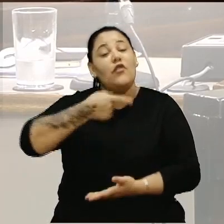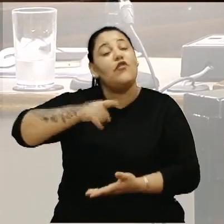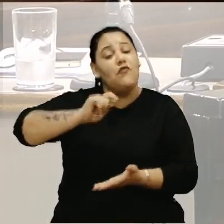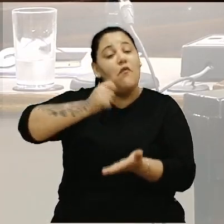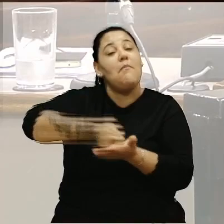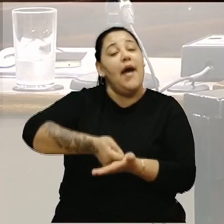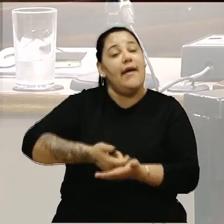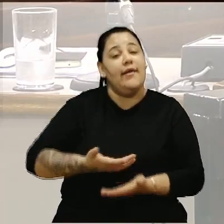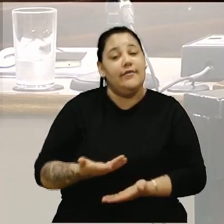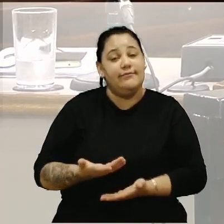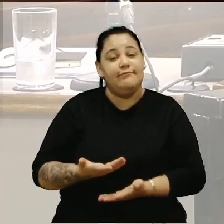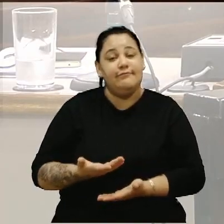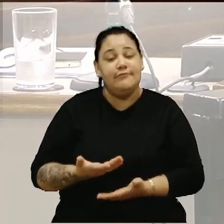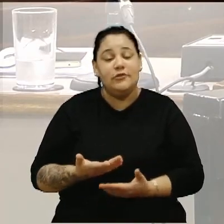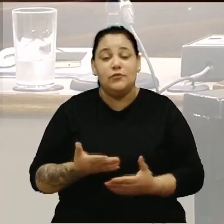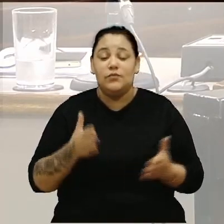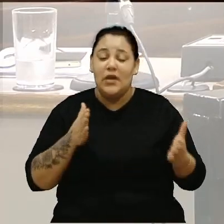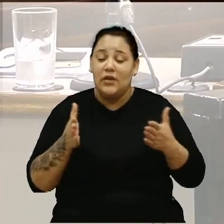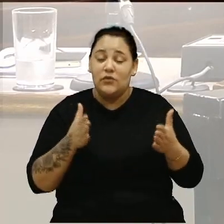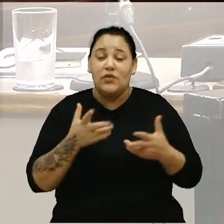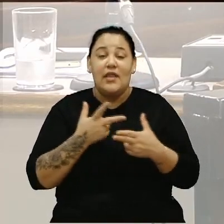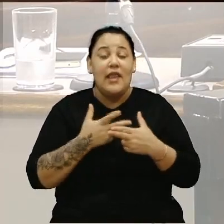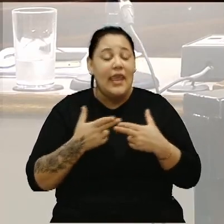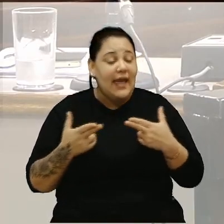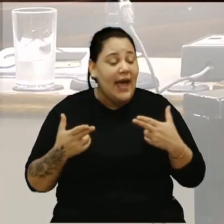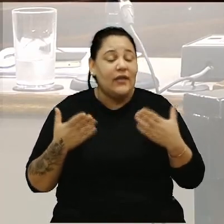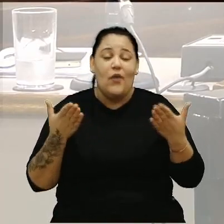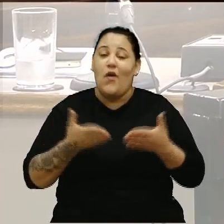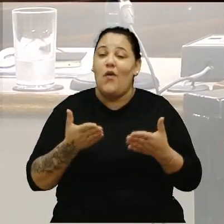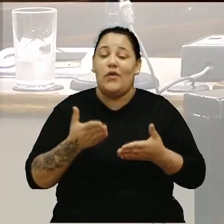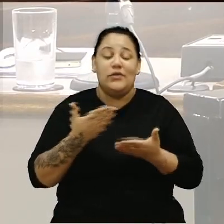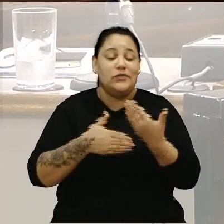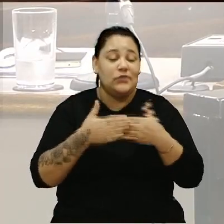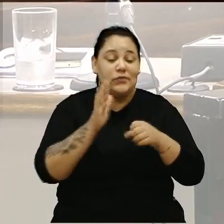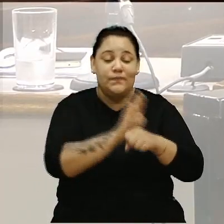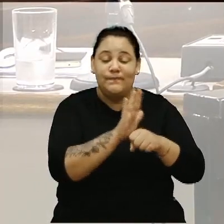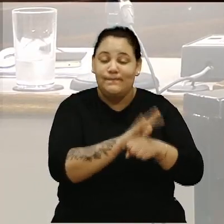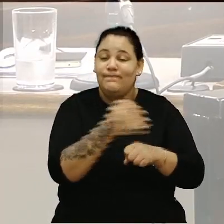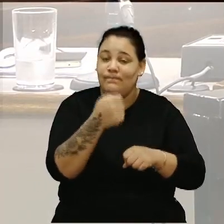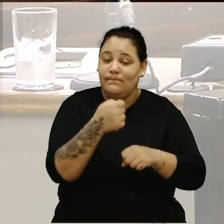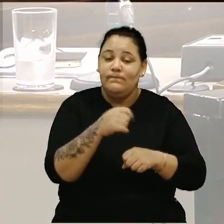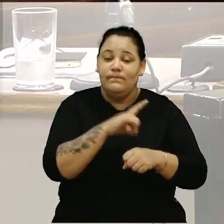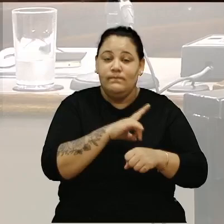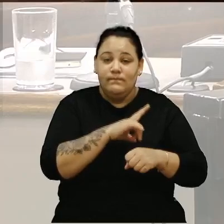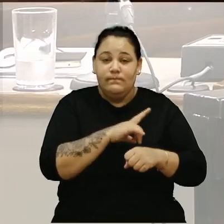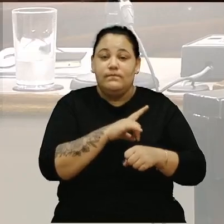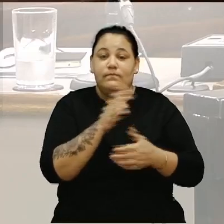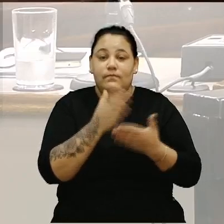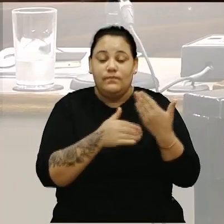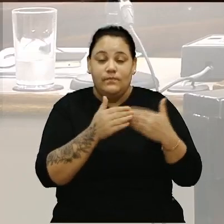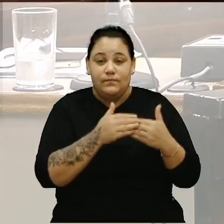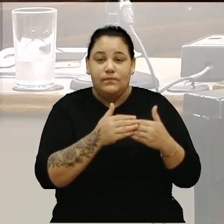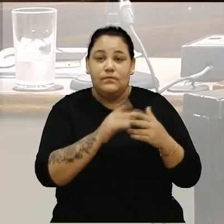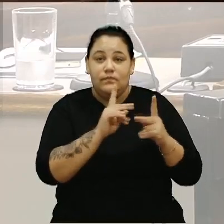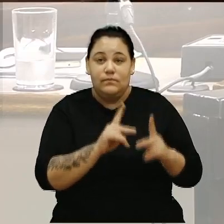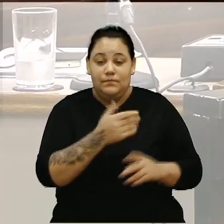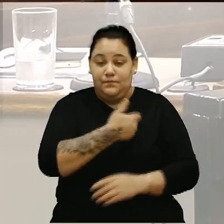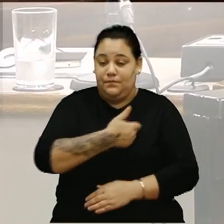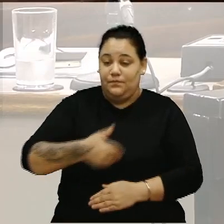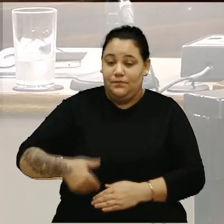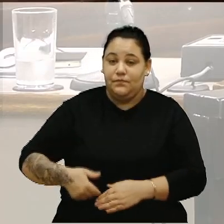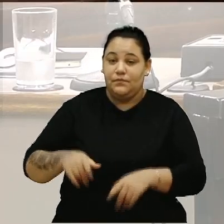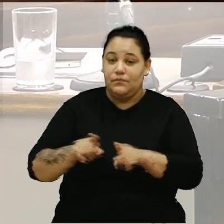O momento é delicado e toda ajuda é bem-vinda, tanto de entes públicos como de entes privados. Mas